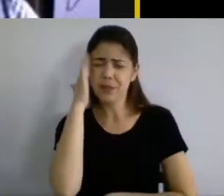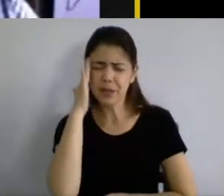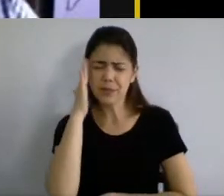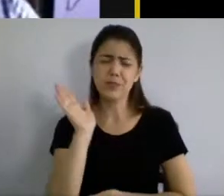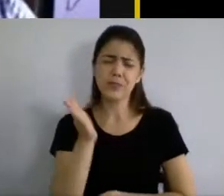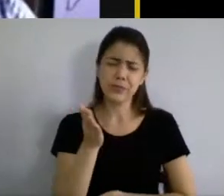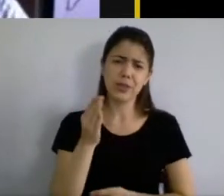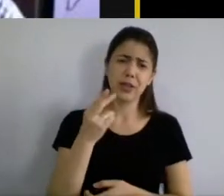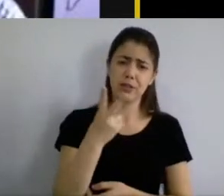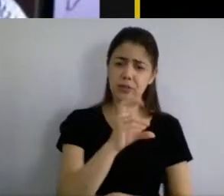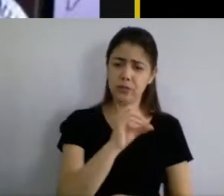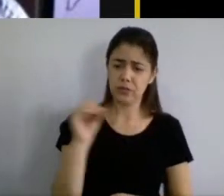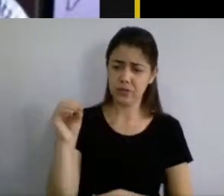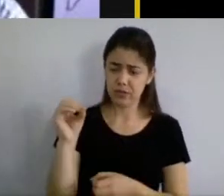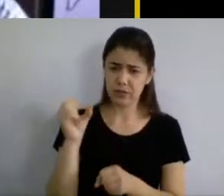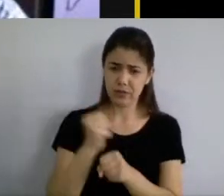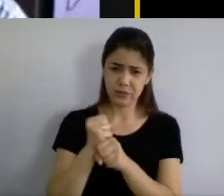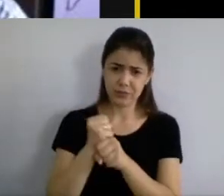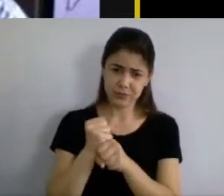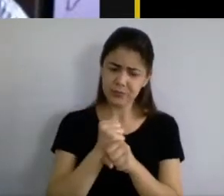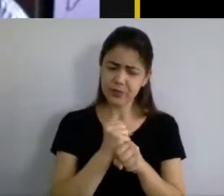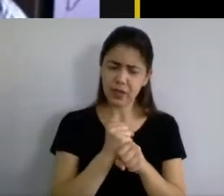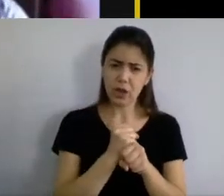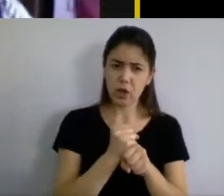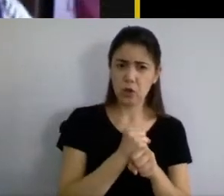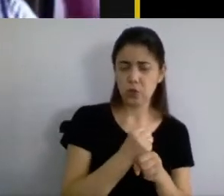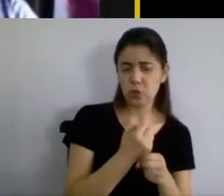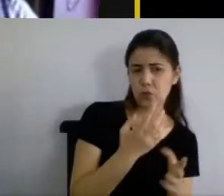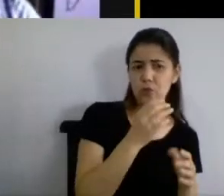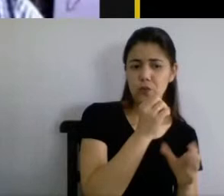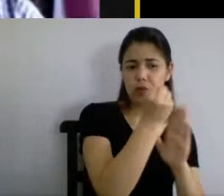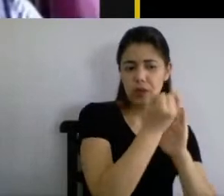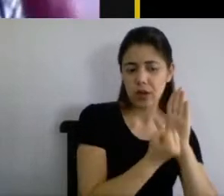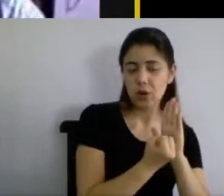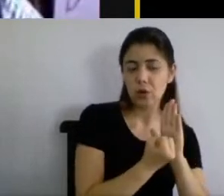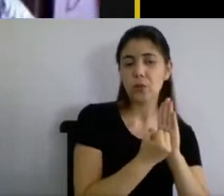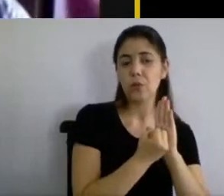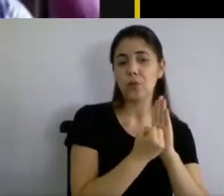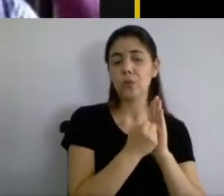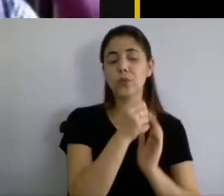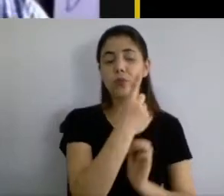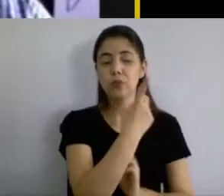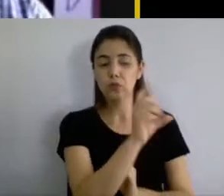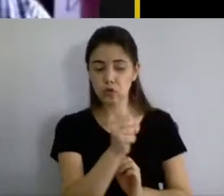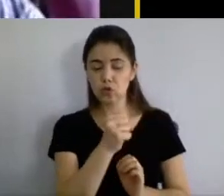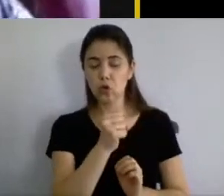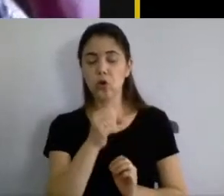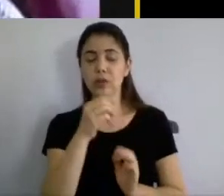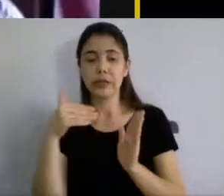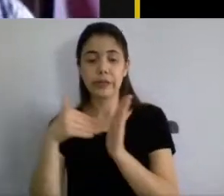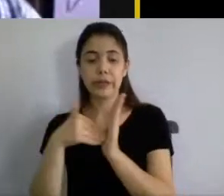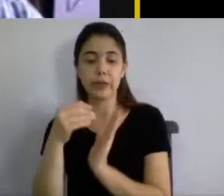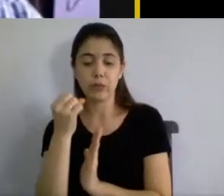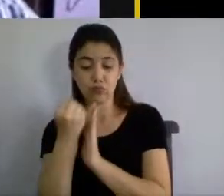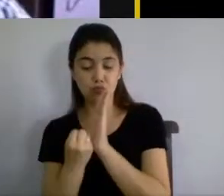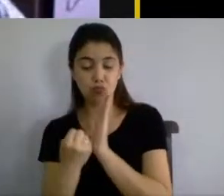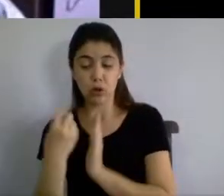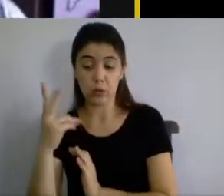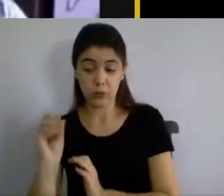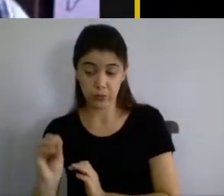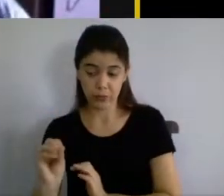fim do século XVIII e o fim do século XX, vamos dizer, entre 1770 e